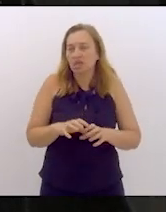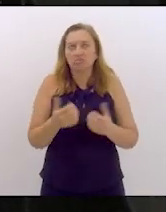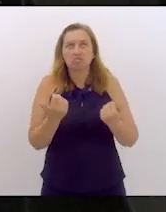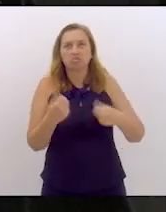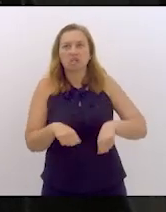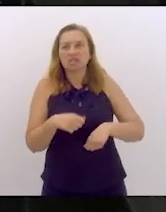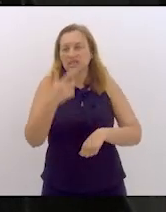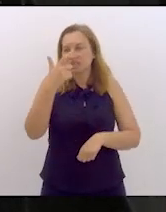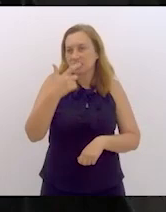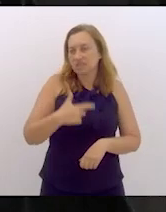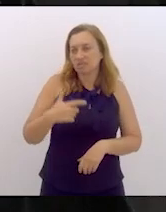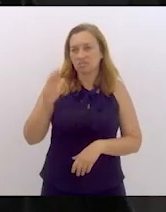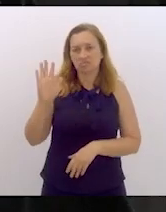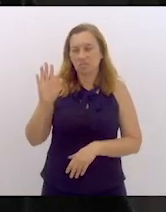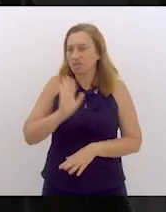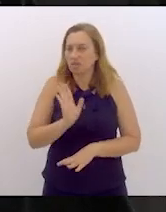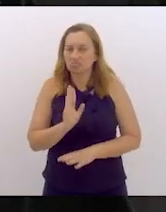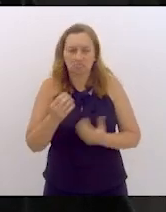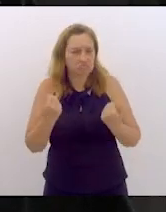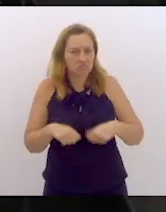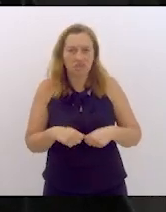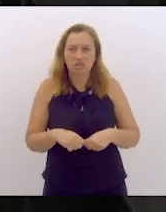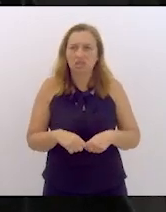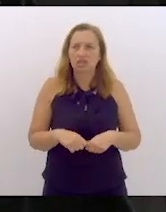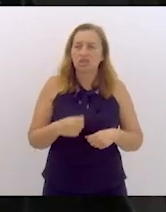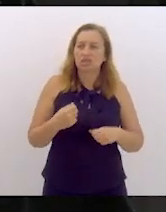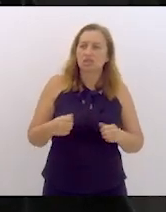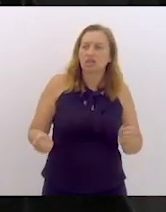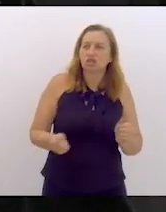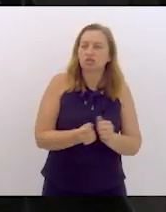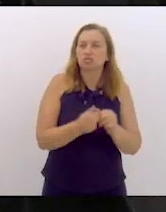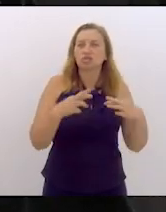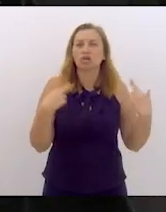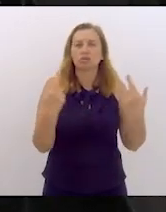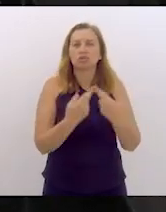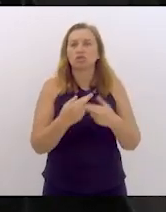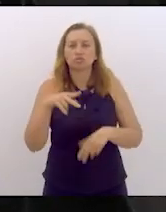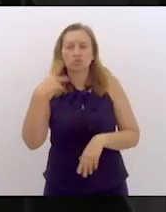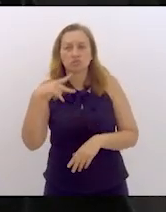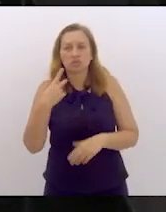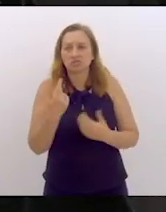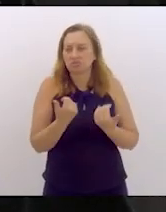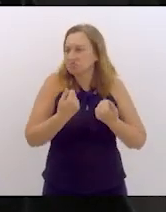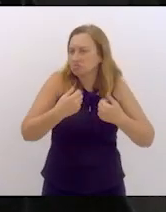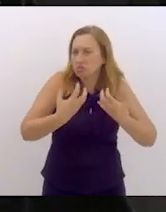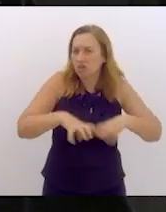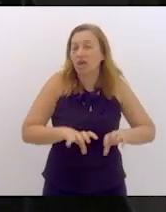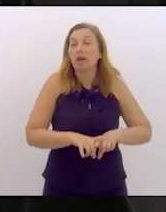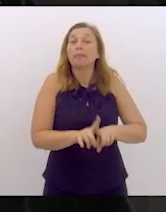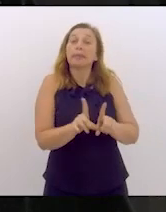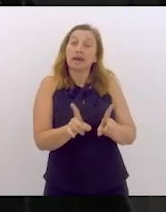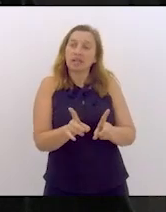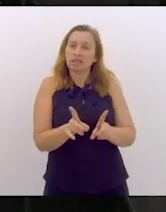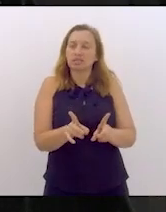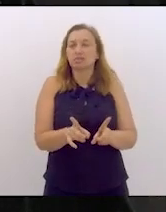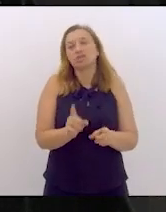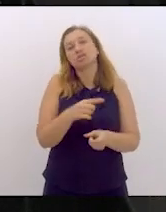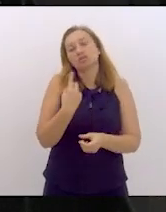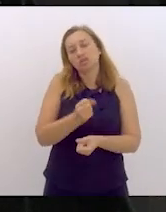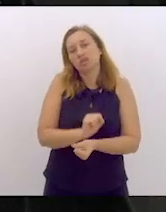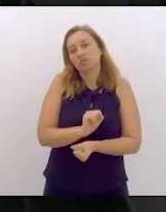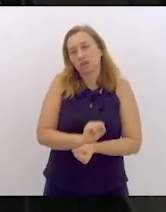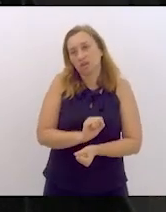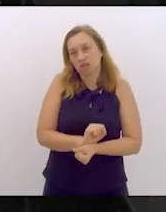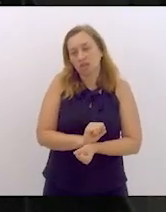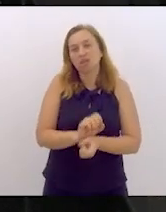ser candidato e se não quiser né não precisa participar de reunião se você também não quiser mas o que se espera